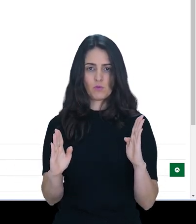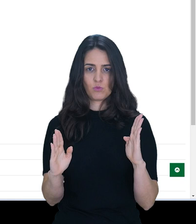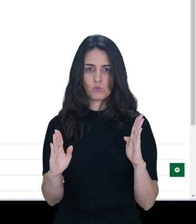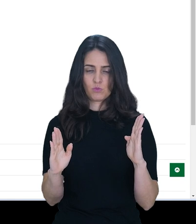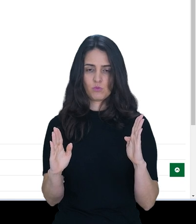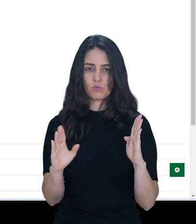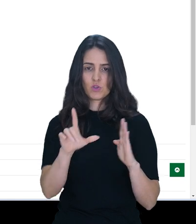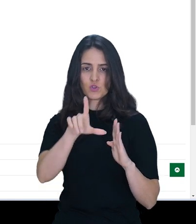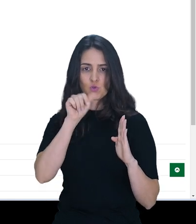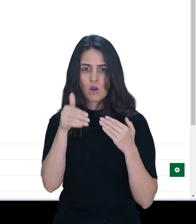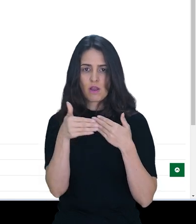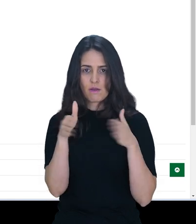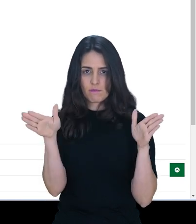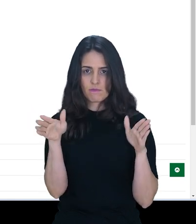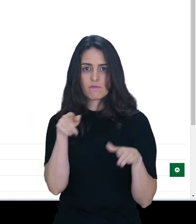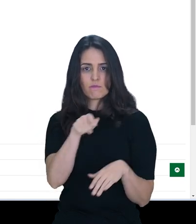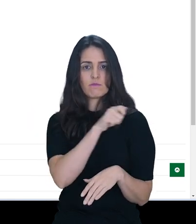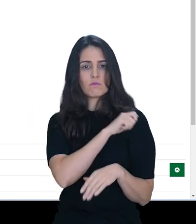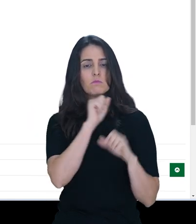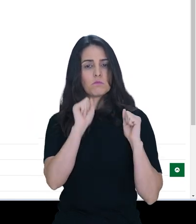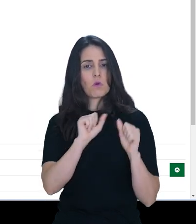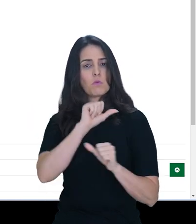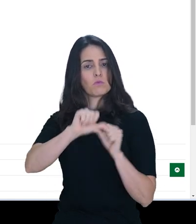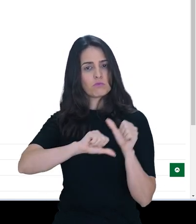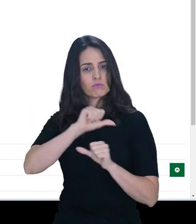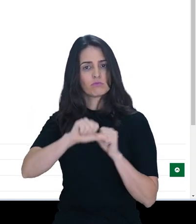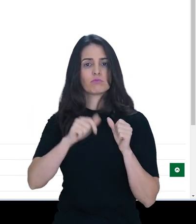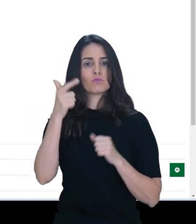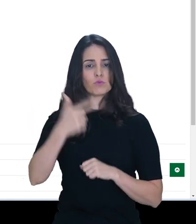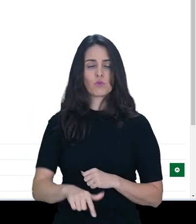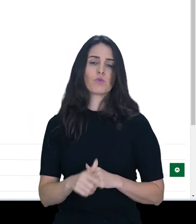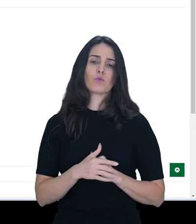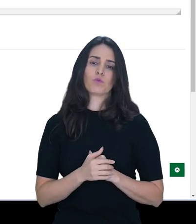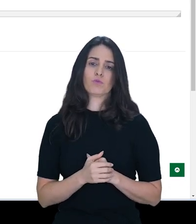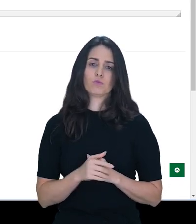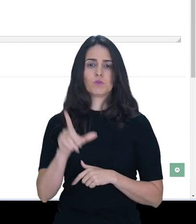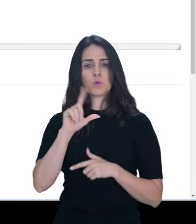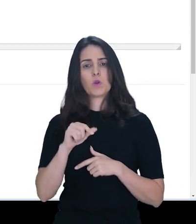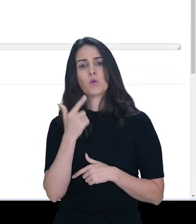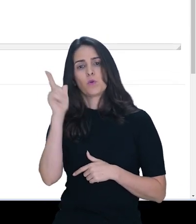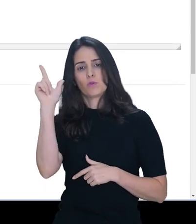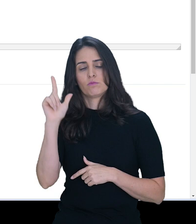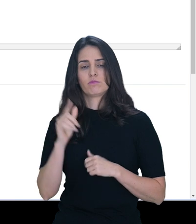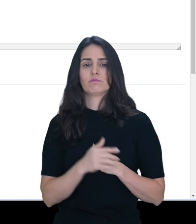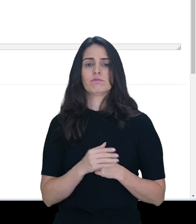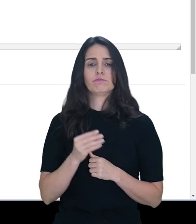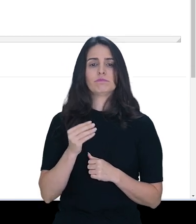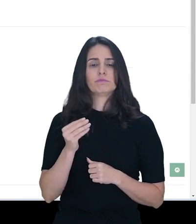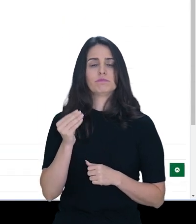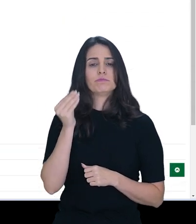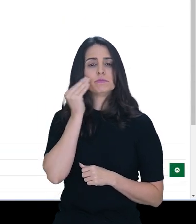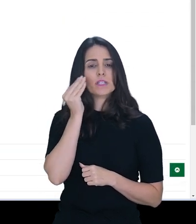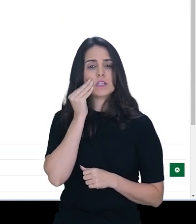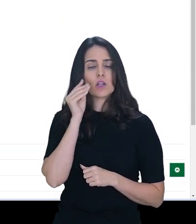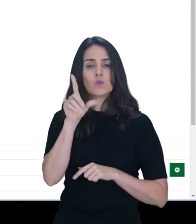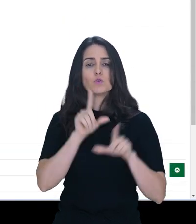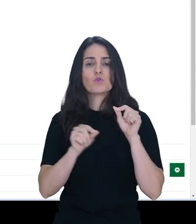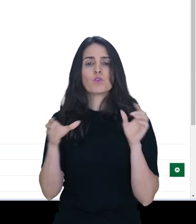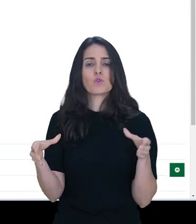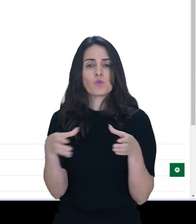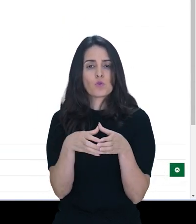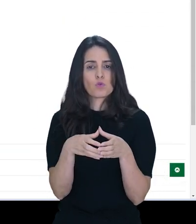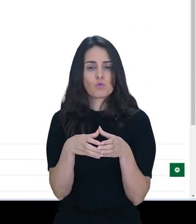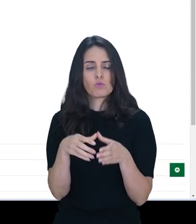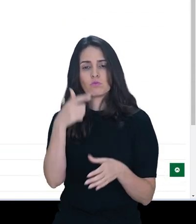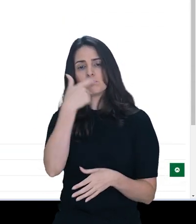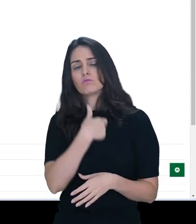estiver aberta, o estudante poderá fazer alteração. Então, no caso aqui, eu estou simulando uma escolha de grupo. Eu